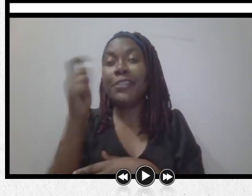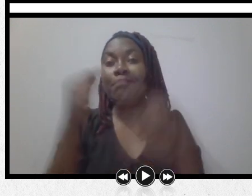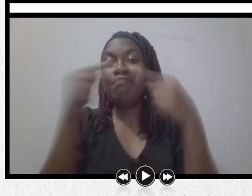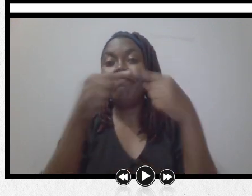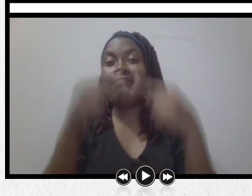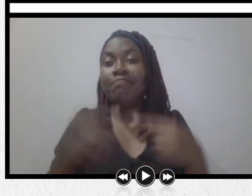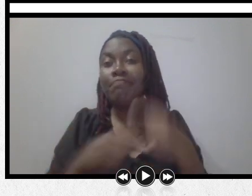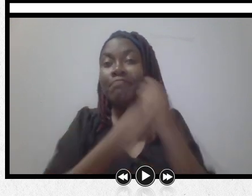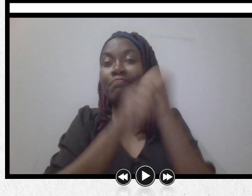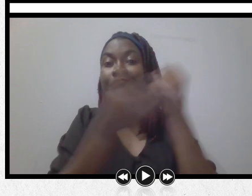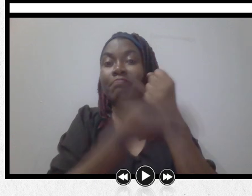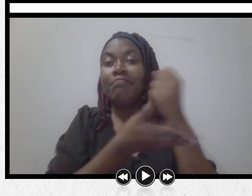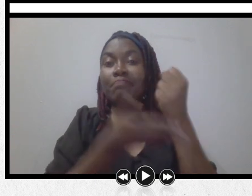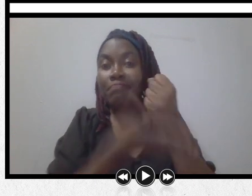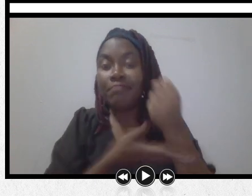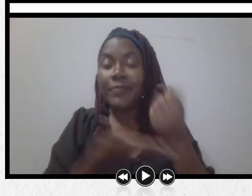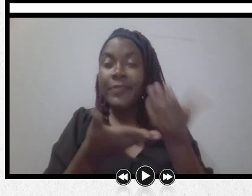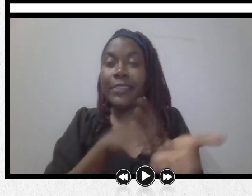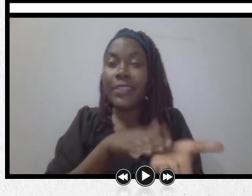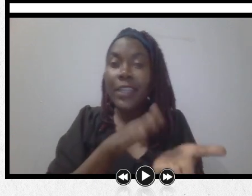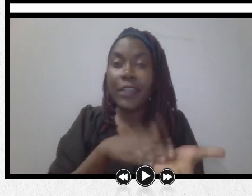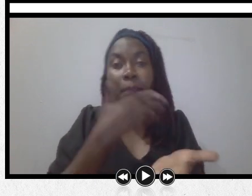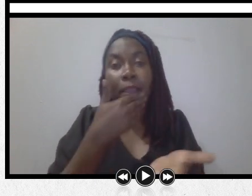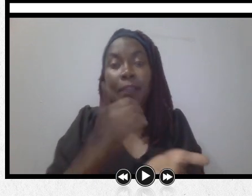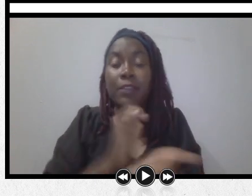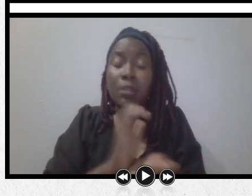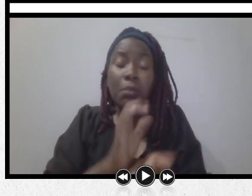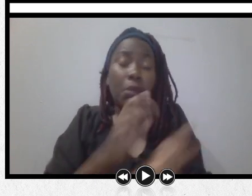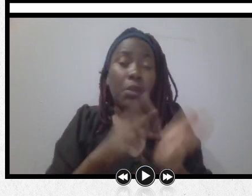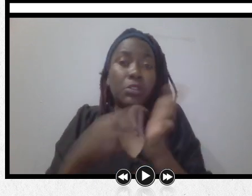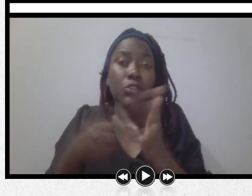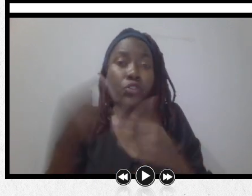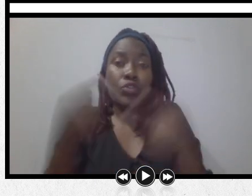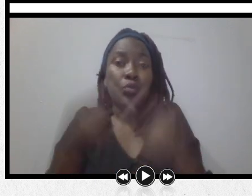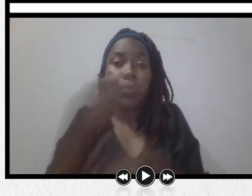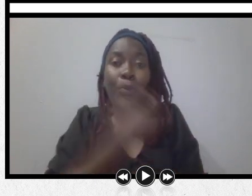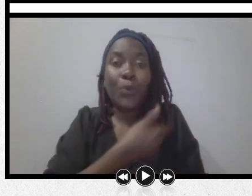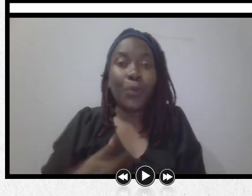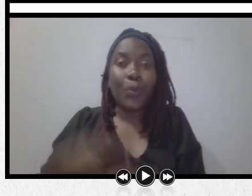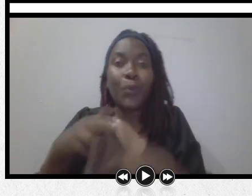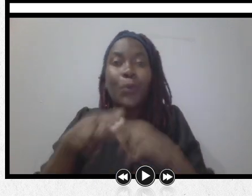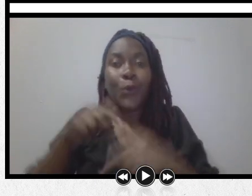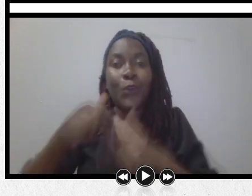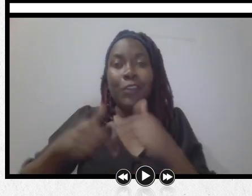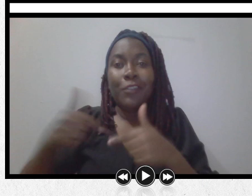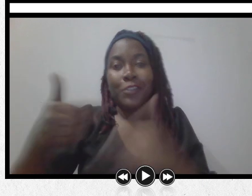às premissas de modicidade da tarifa, de melhores investimentos, ou seja, uma disputa pública pelo